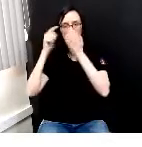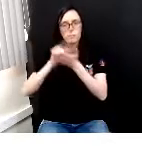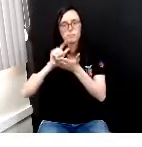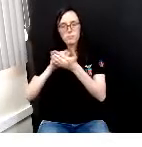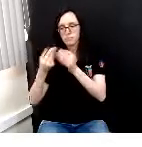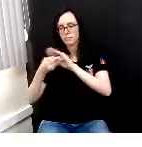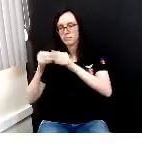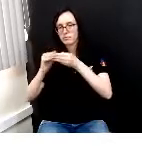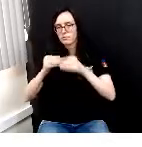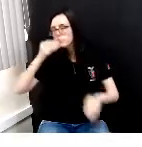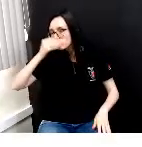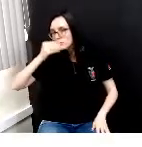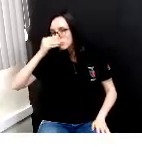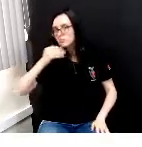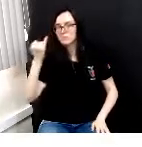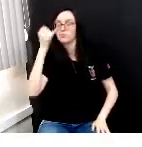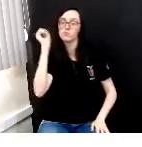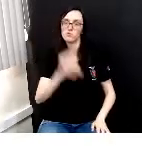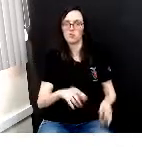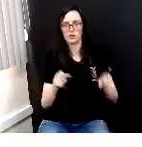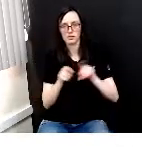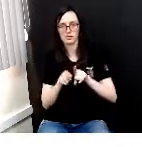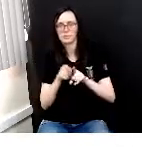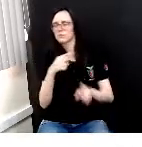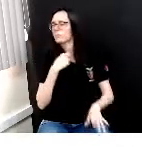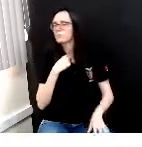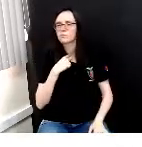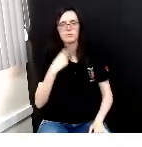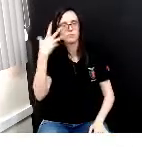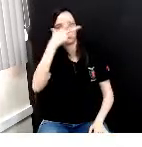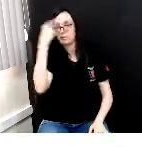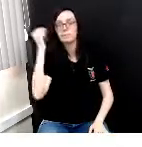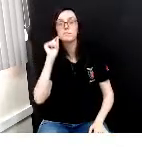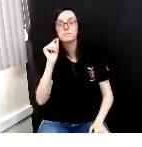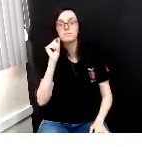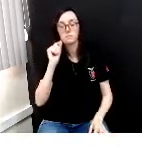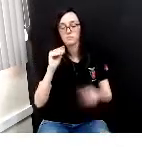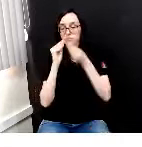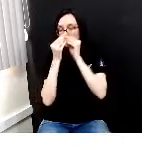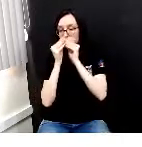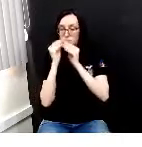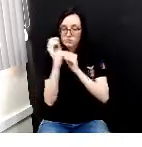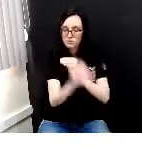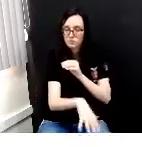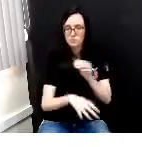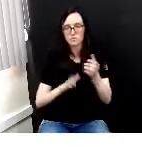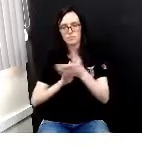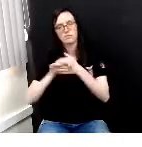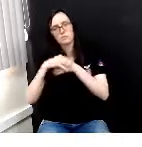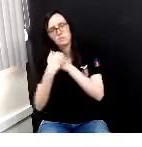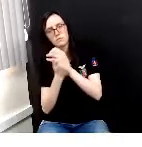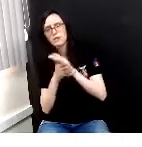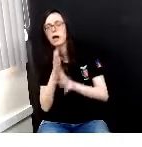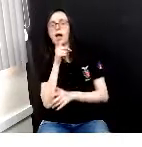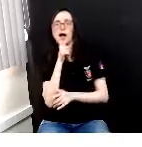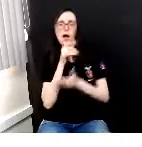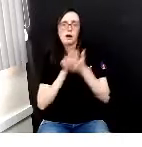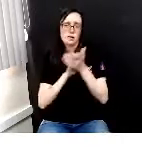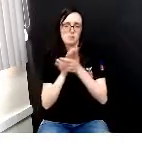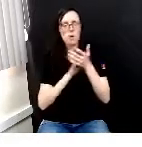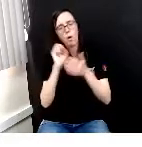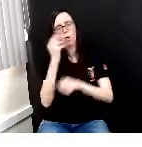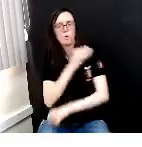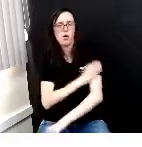de papel e depois jogue fora. Não esquecer de, após jogar o lenço fora, lavar a mão com água e sabão ou